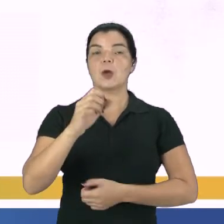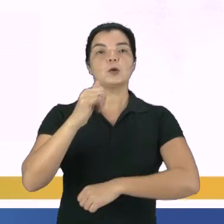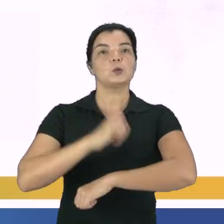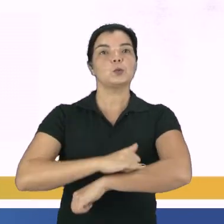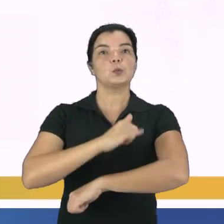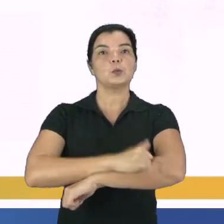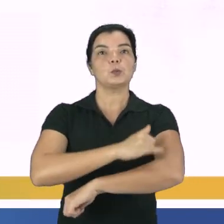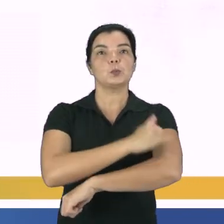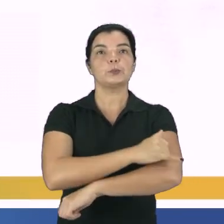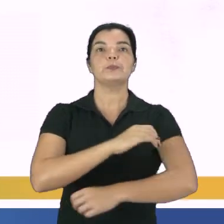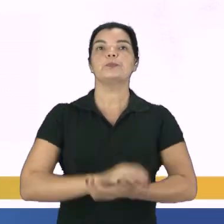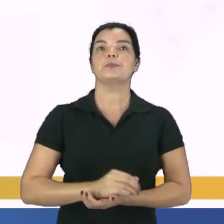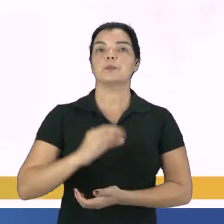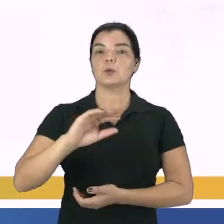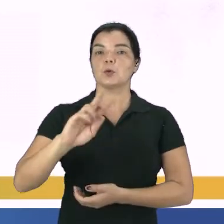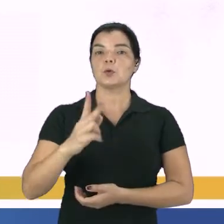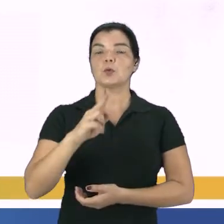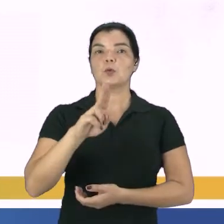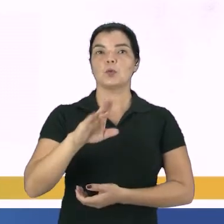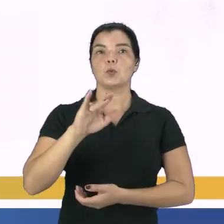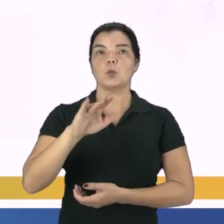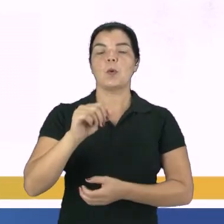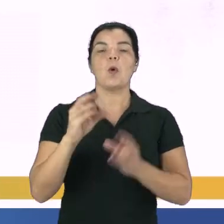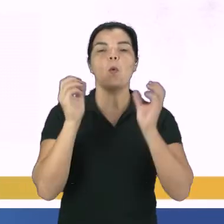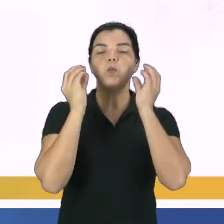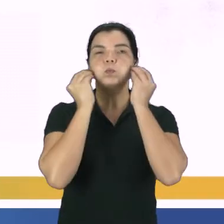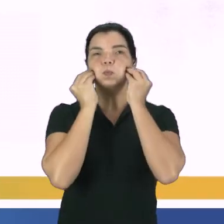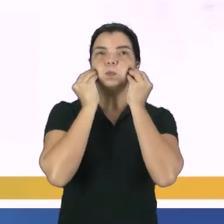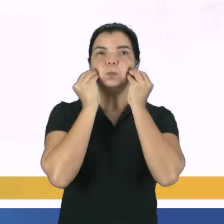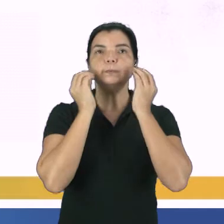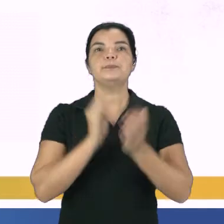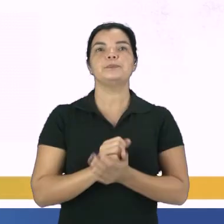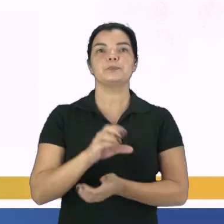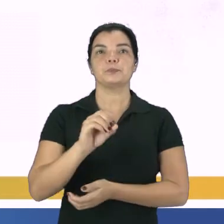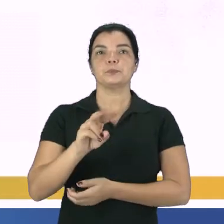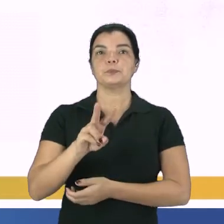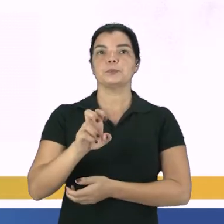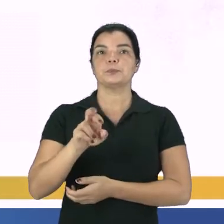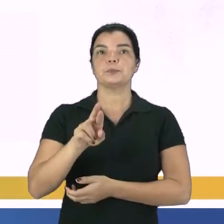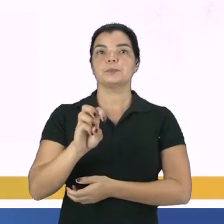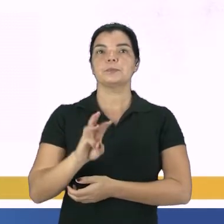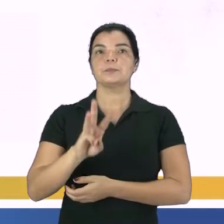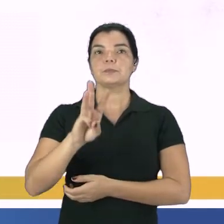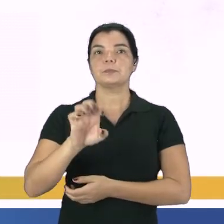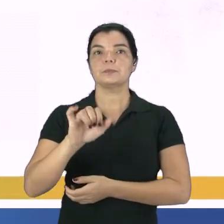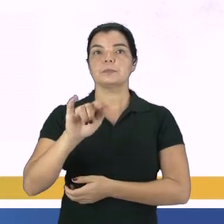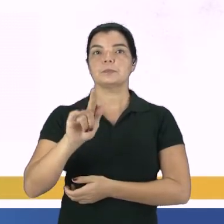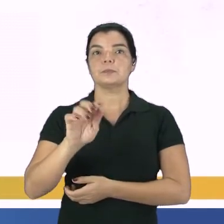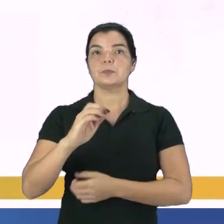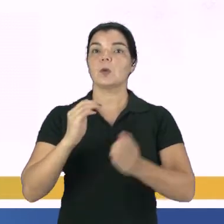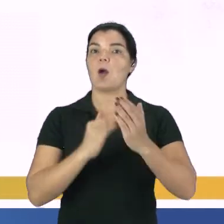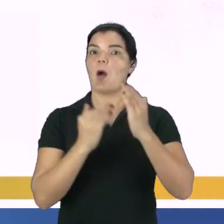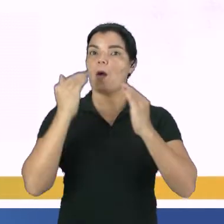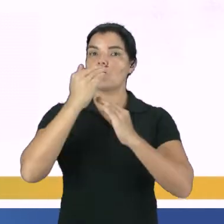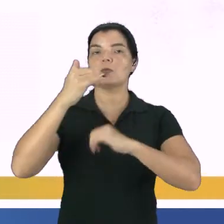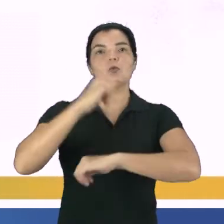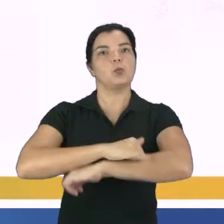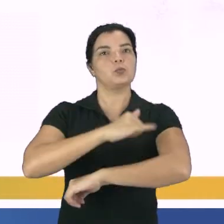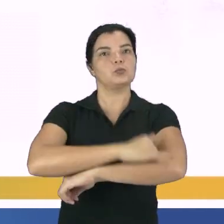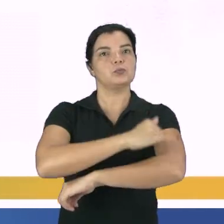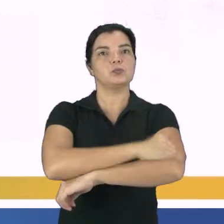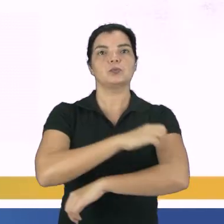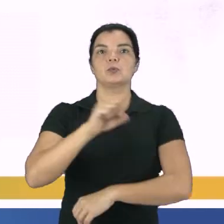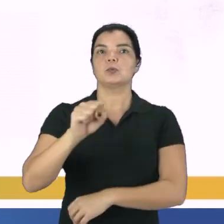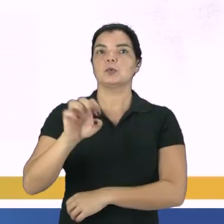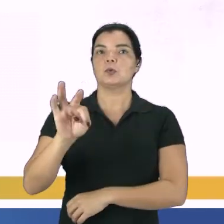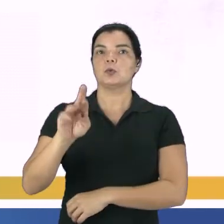gordo. Chubby, é cheinho ou fofinho. Overweight, com excesso de peso. E